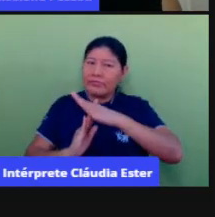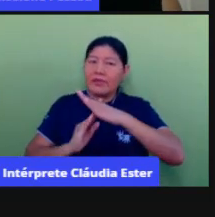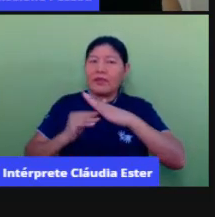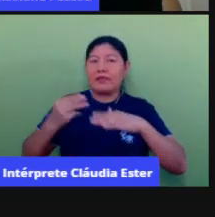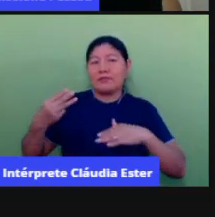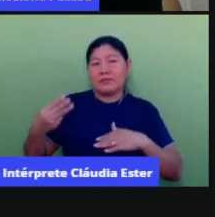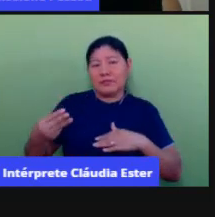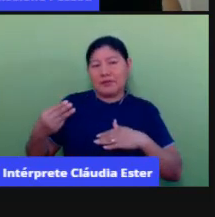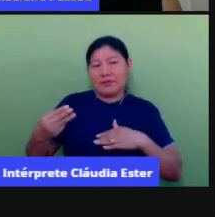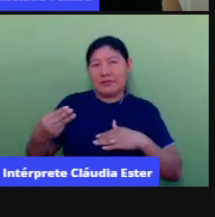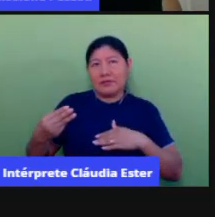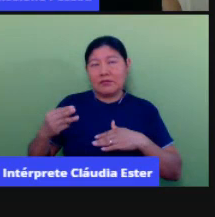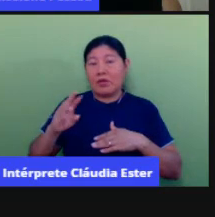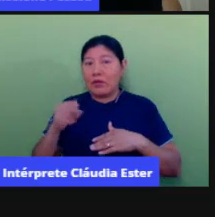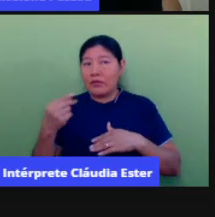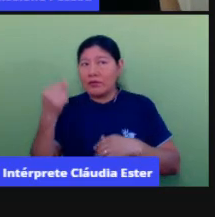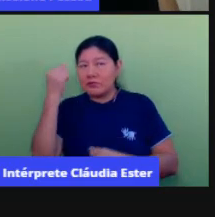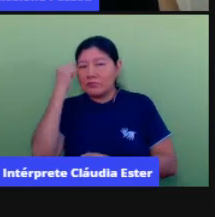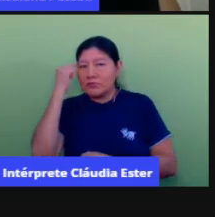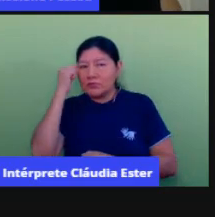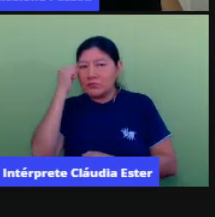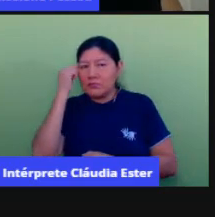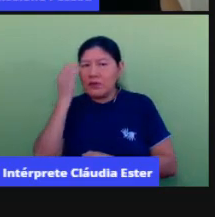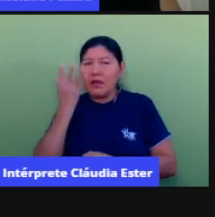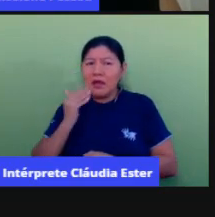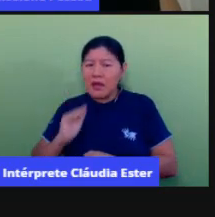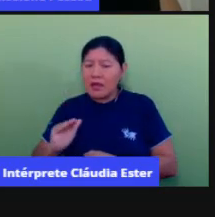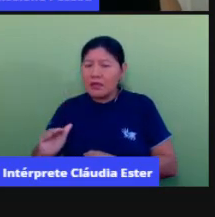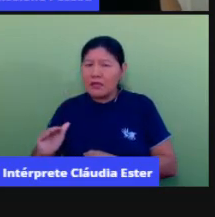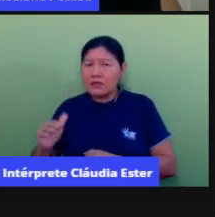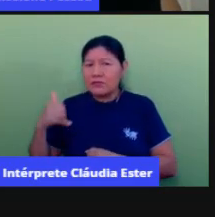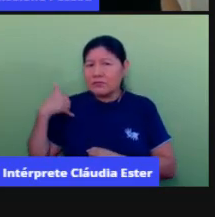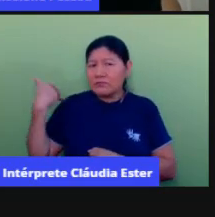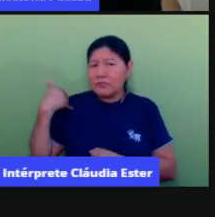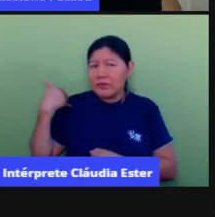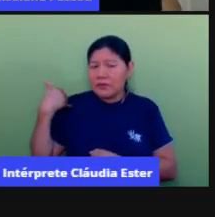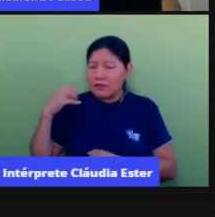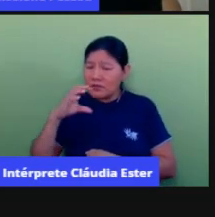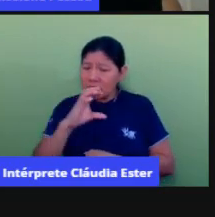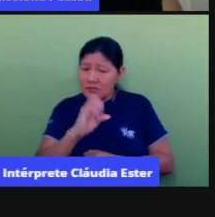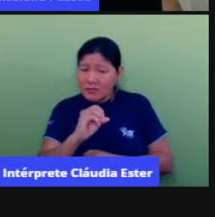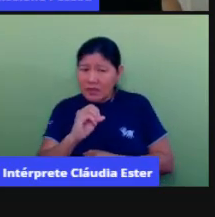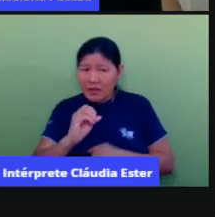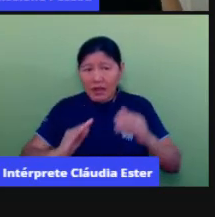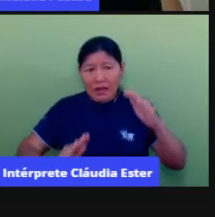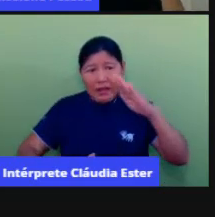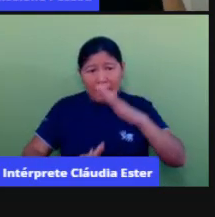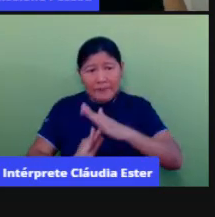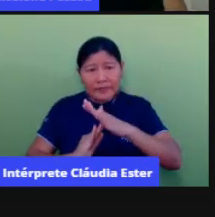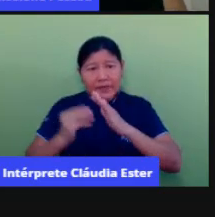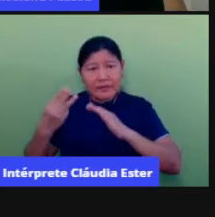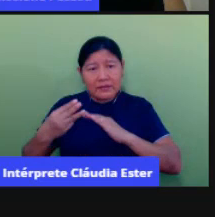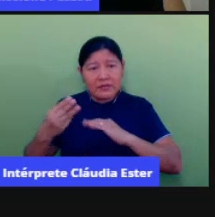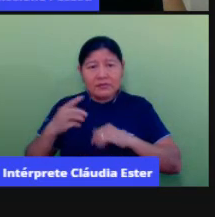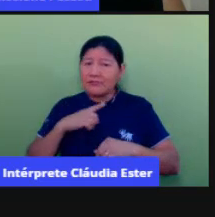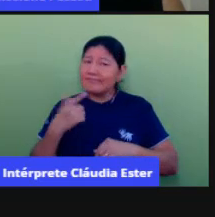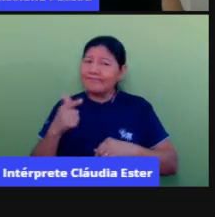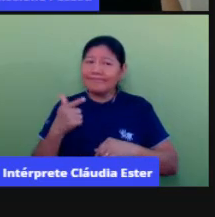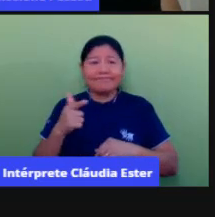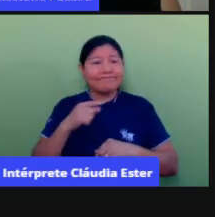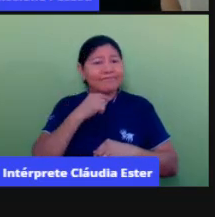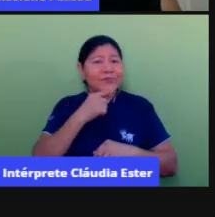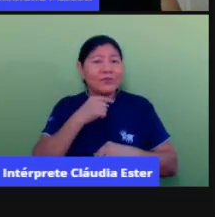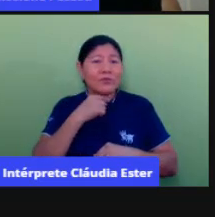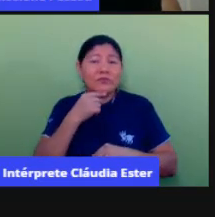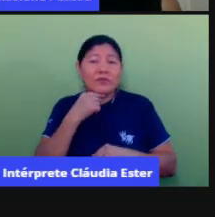nos traz uma reflexão, né? Então, a criança de 0 a 3 anos, ela não tem, e daí a gente vai falar um pouquinho disso, essa autonomia para realizar essas